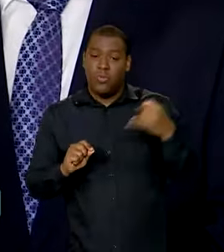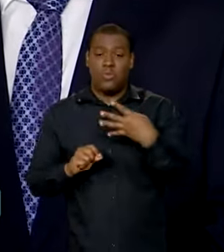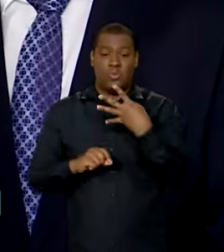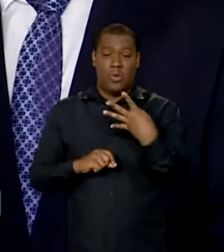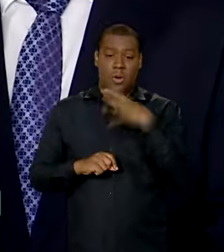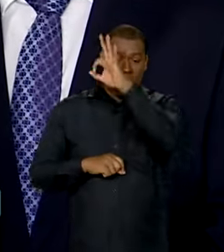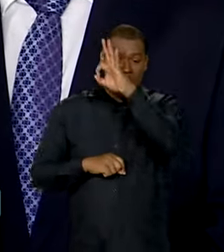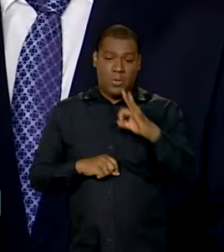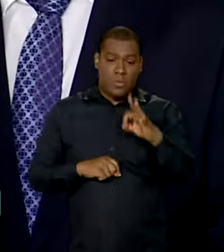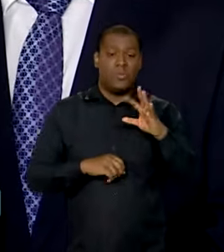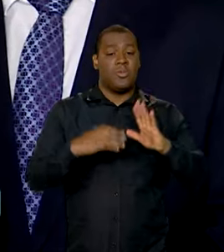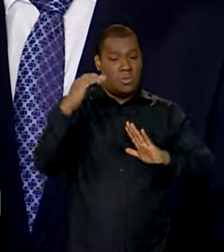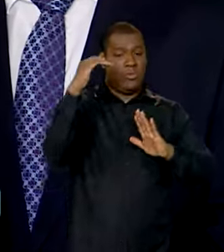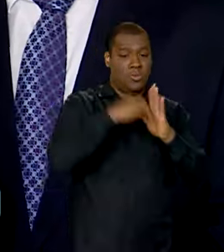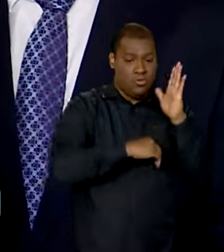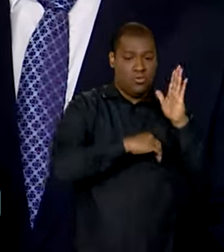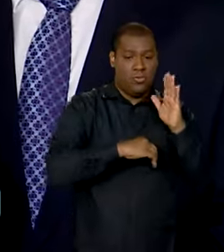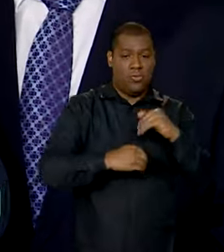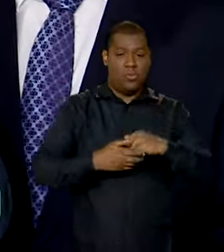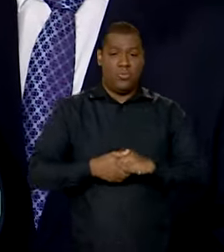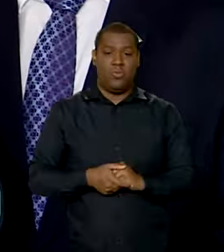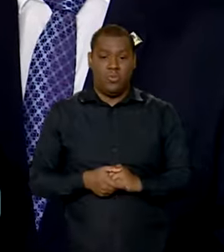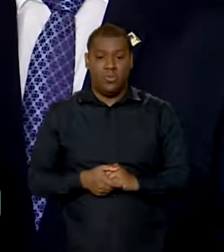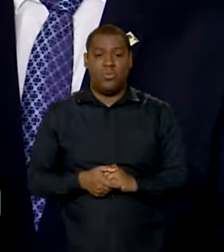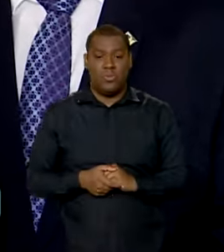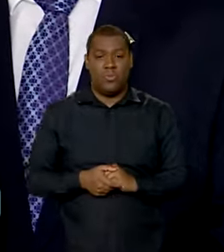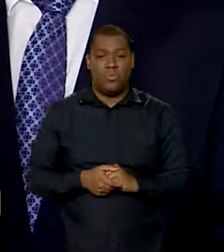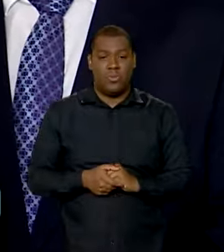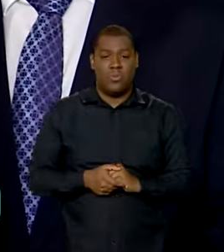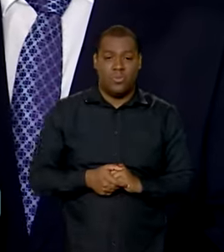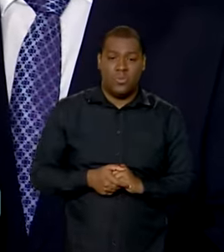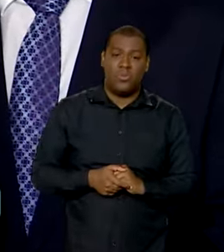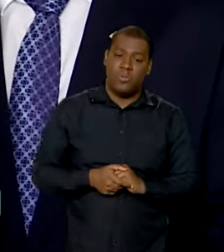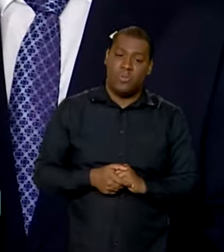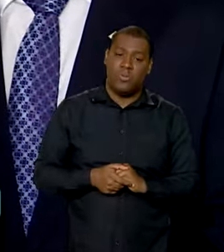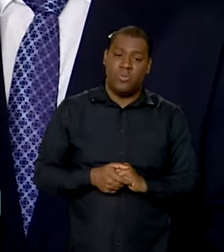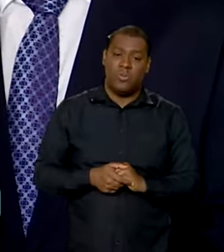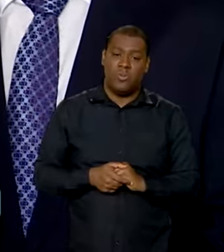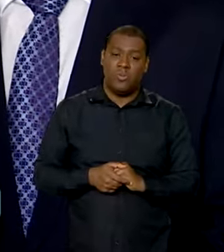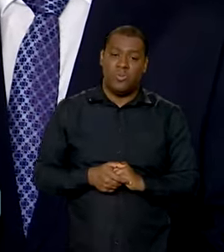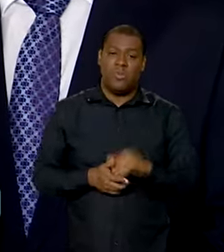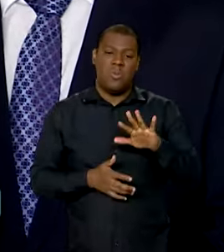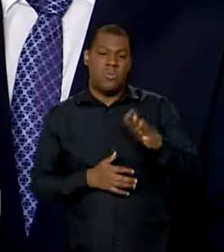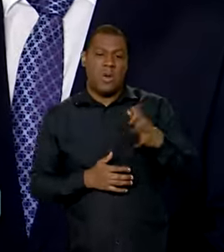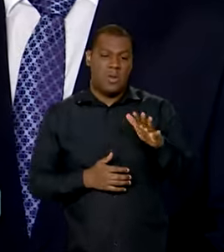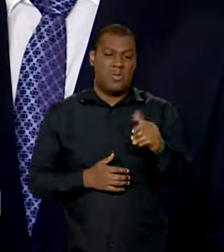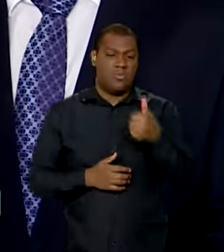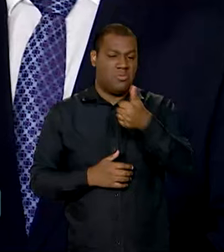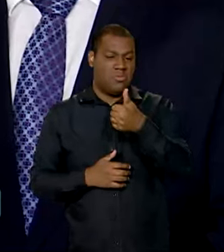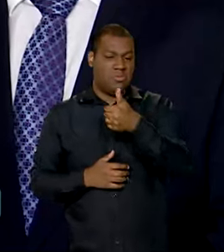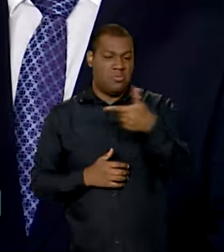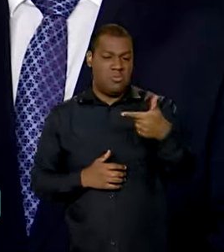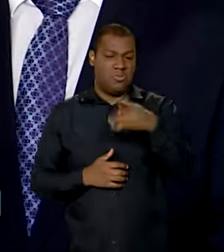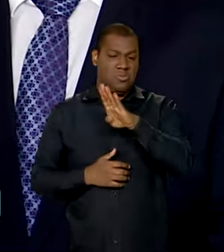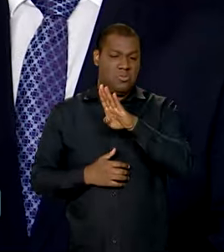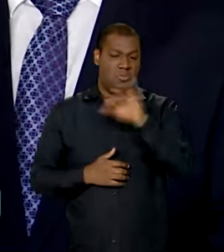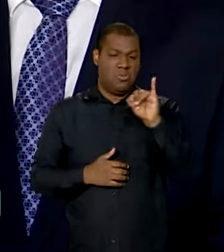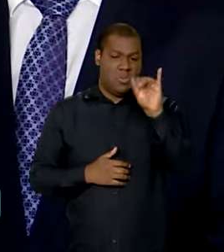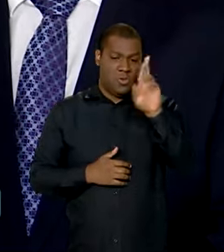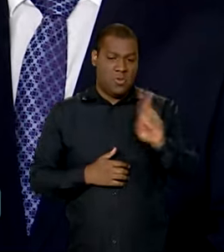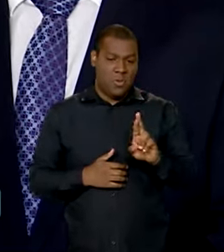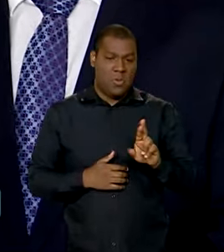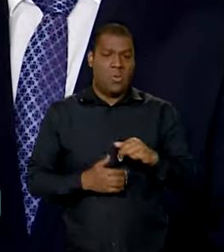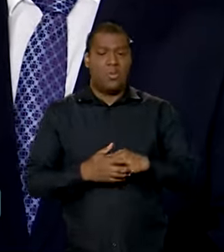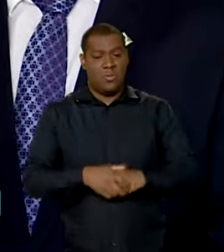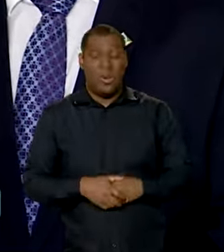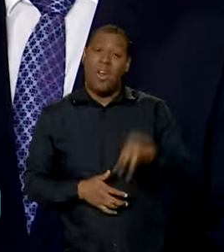estoque, o que dá mais do que 11 bilhões de reais, dá cerca de 12 bilhões de reais de